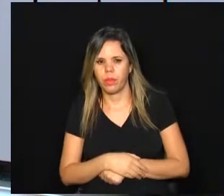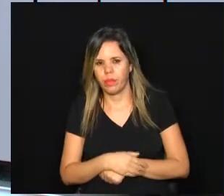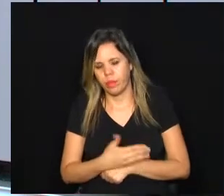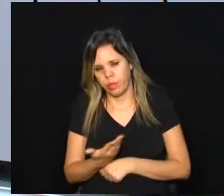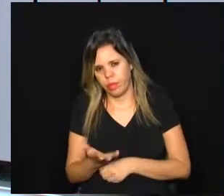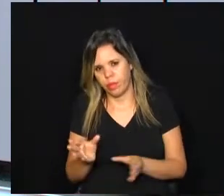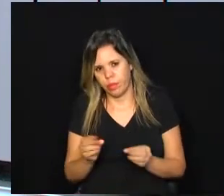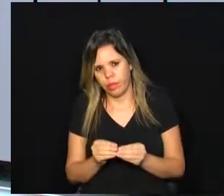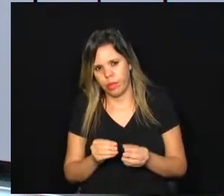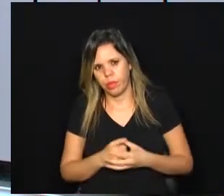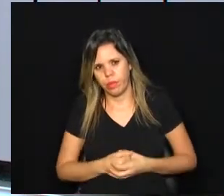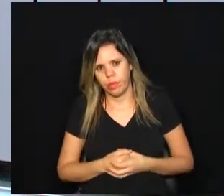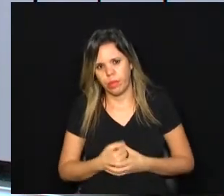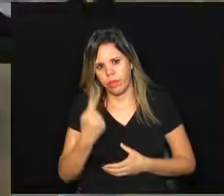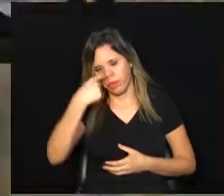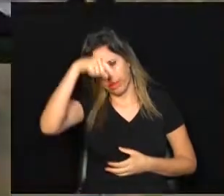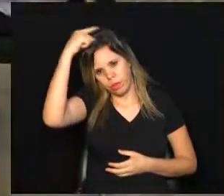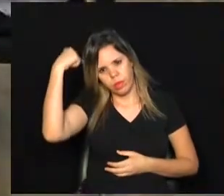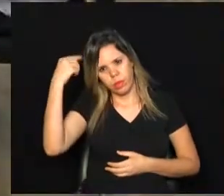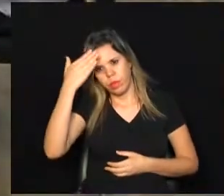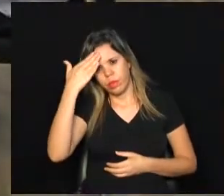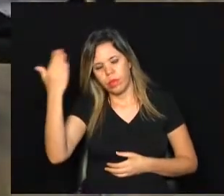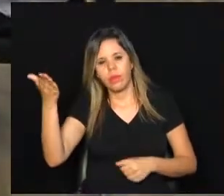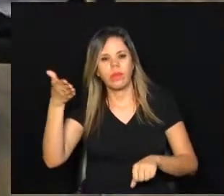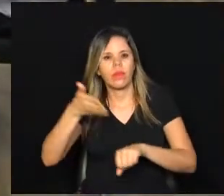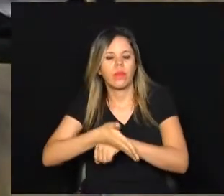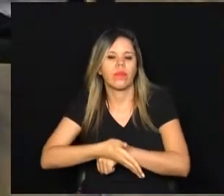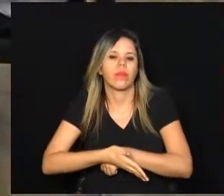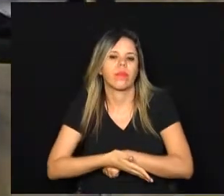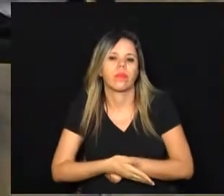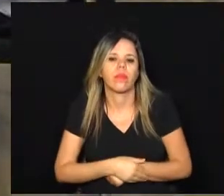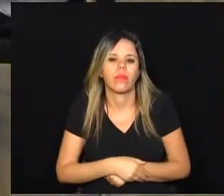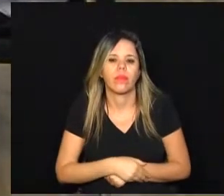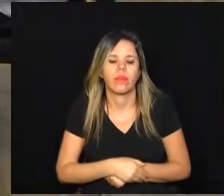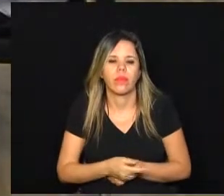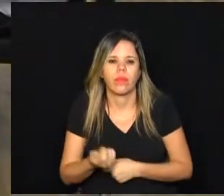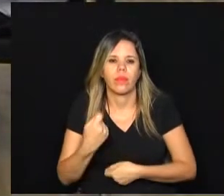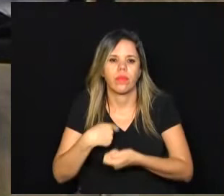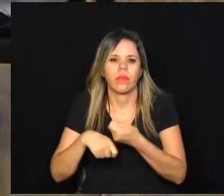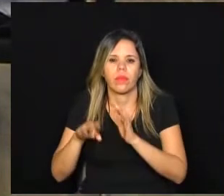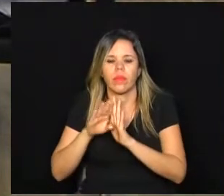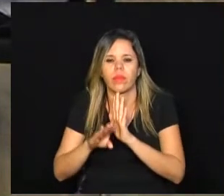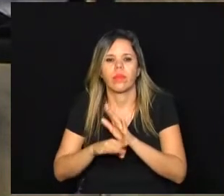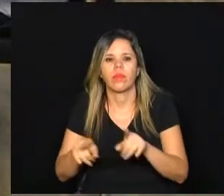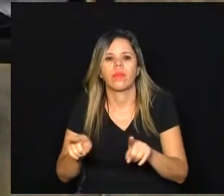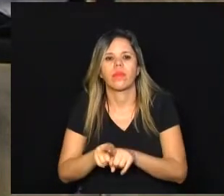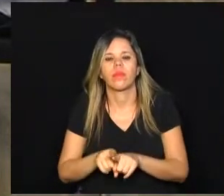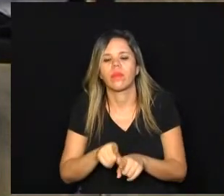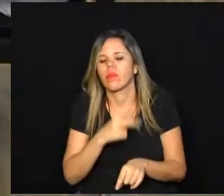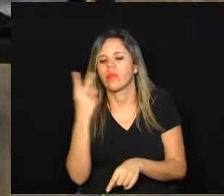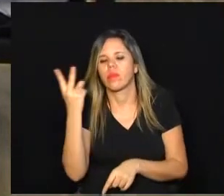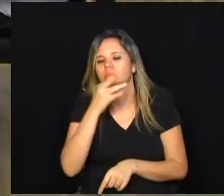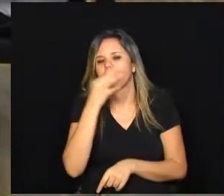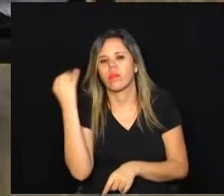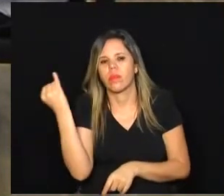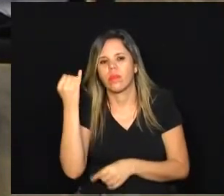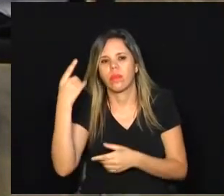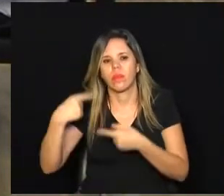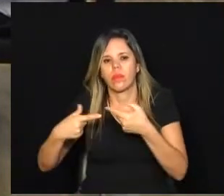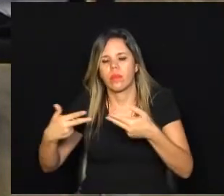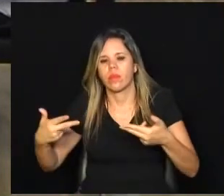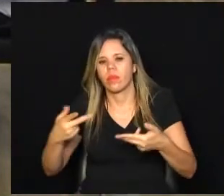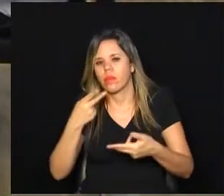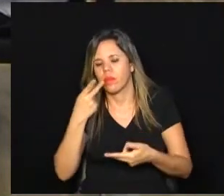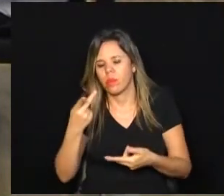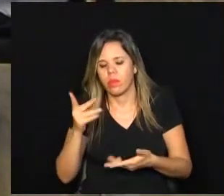isso. Paulo Gaspar, agradeço a sua participação aqui no Questão de Ordem, também de grande valia os debates que